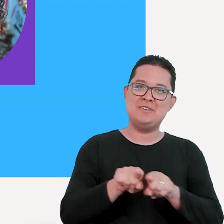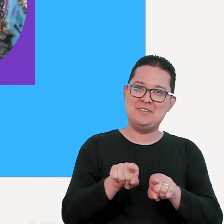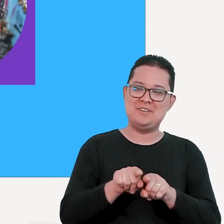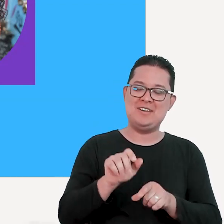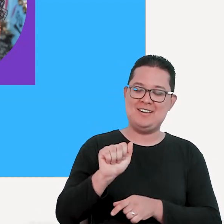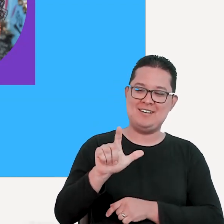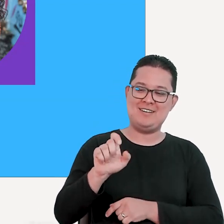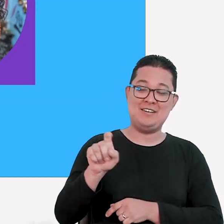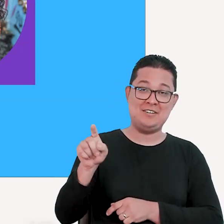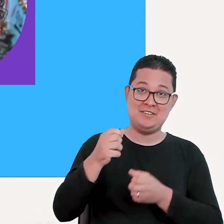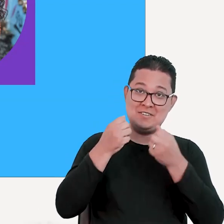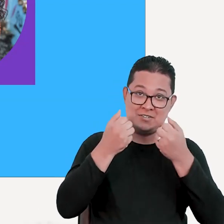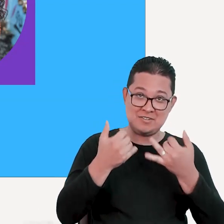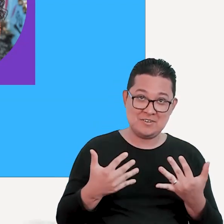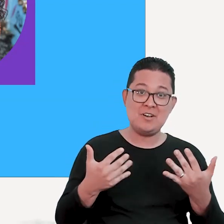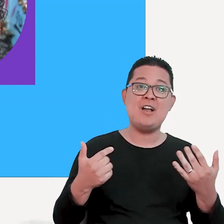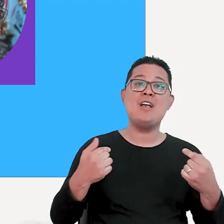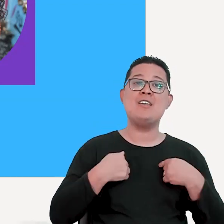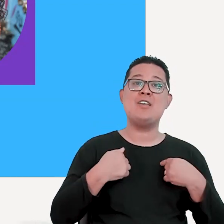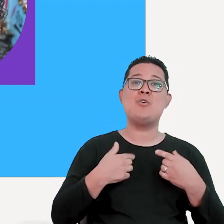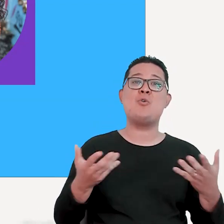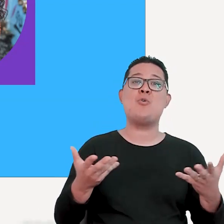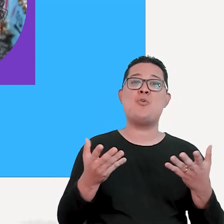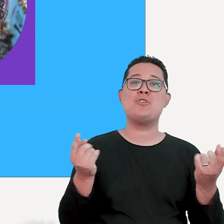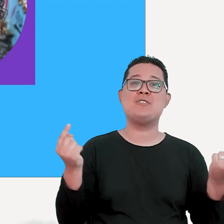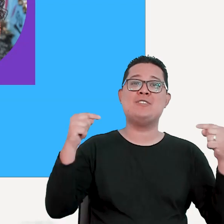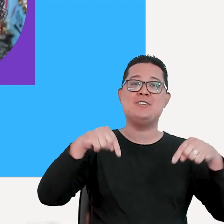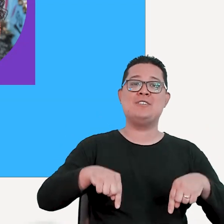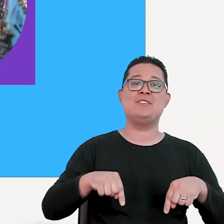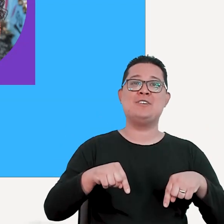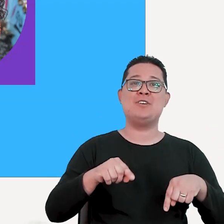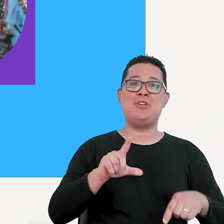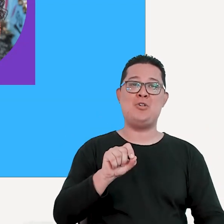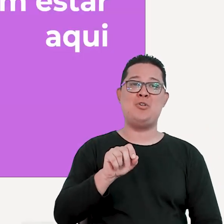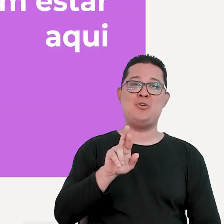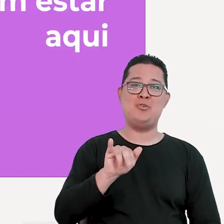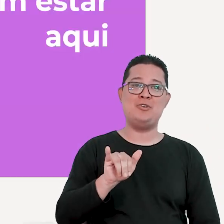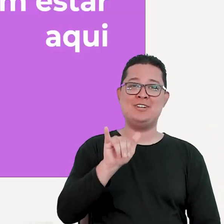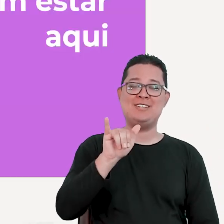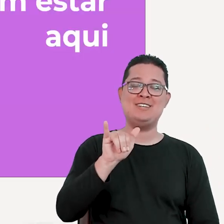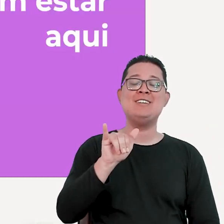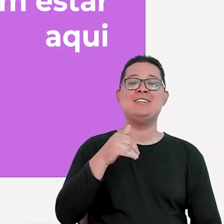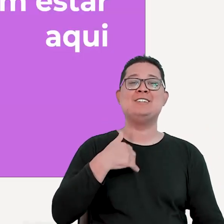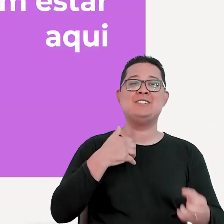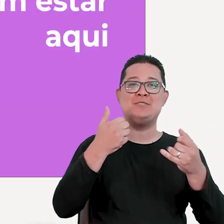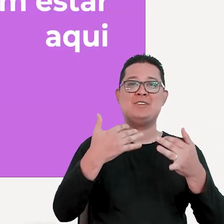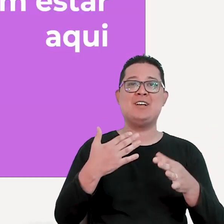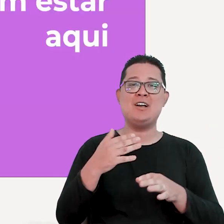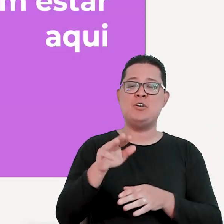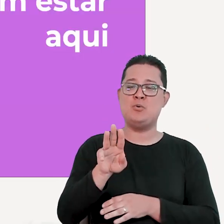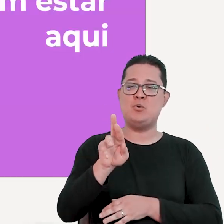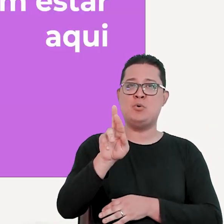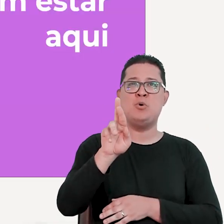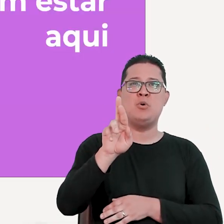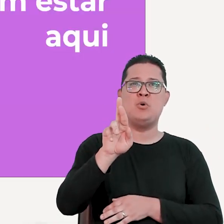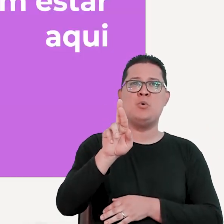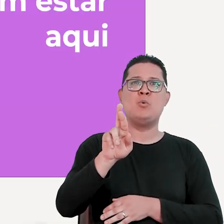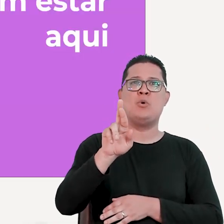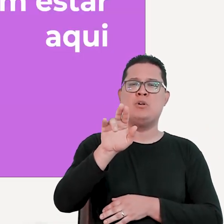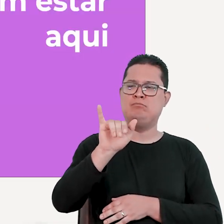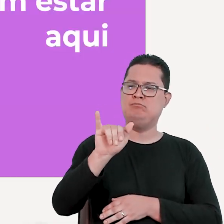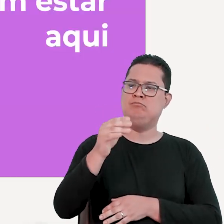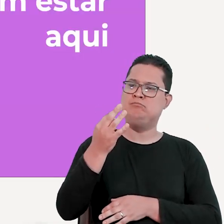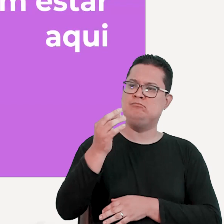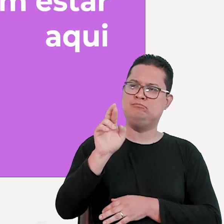hoje eu, Lorina Carrara, vou falar sobre o processo de trabalho da pessoa UX Writer. Mas antes, eu queria